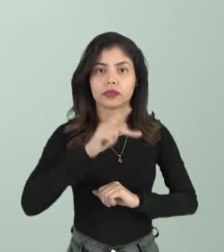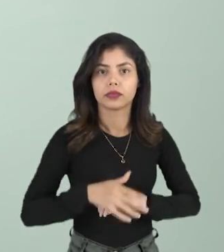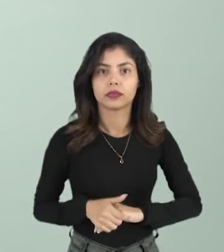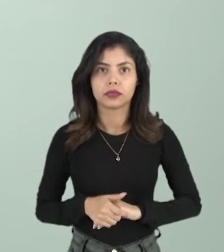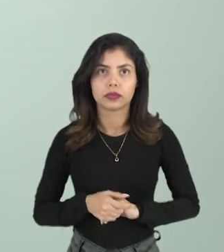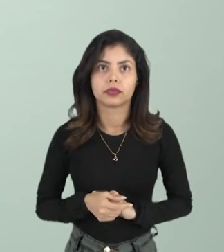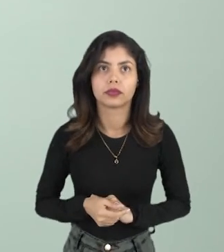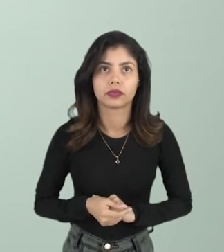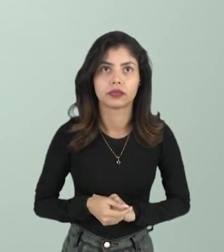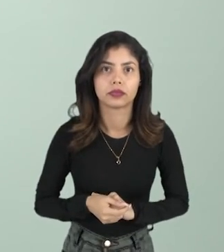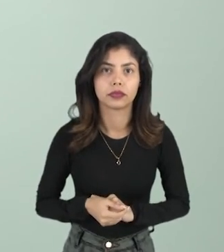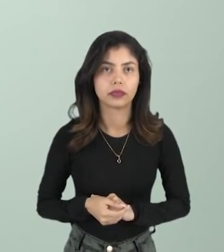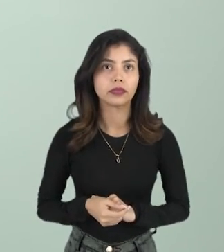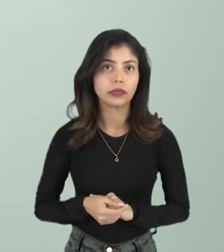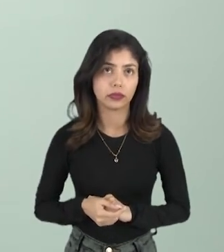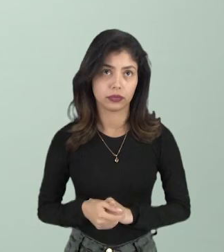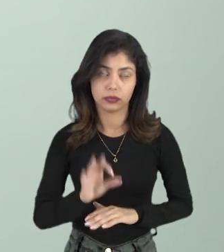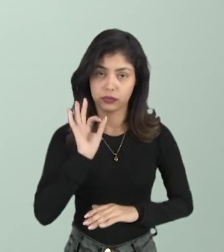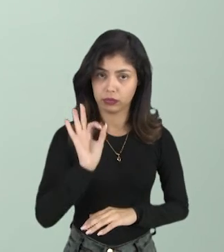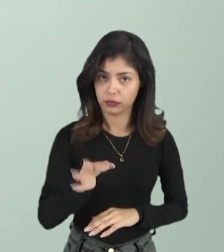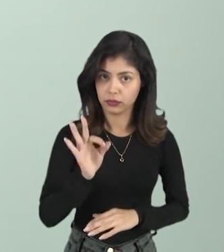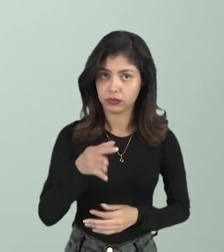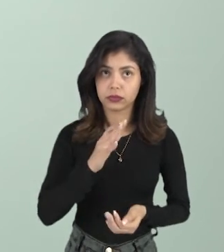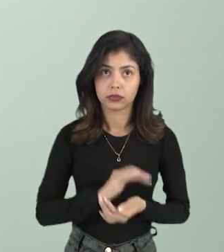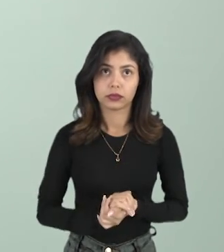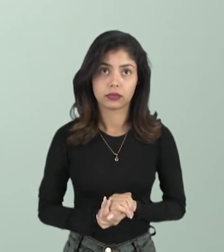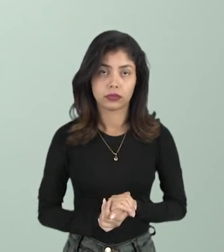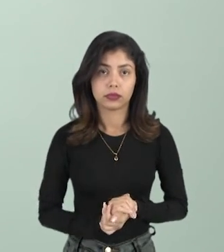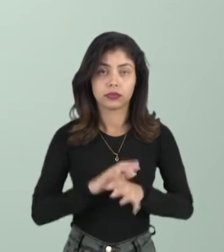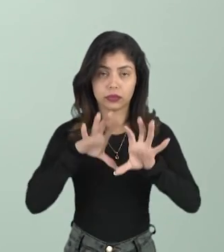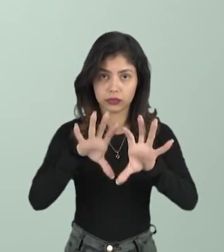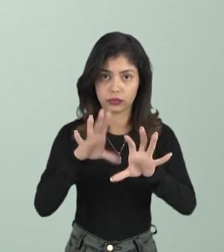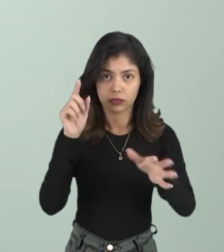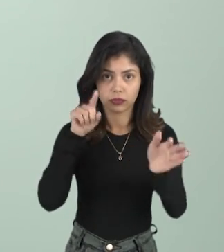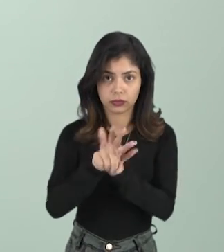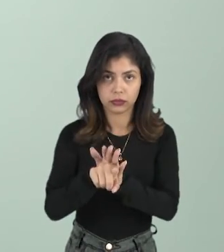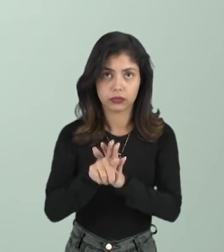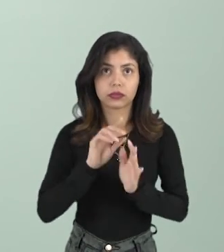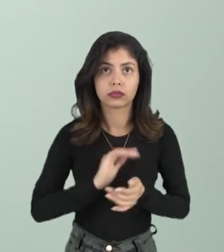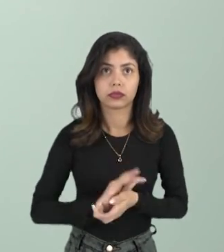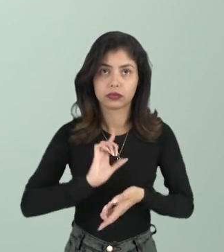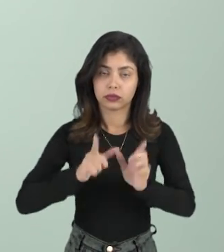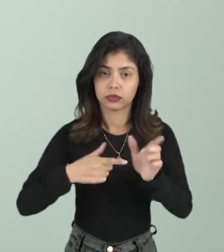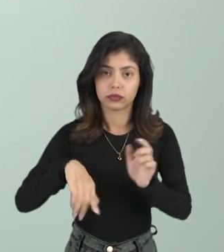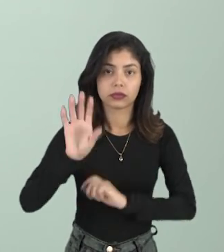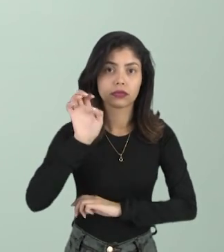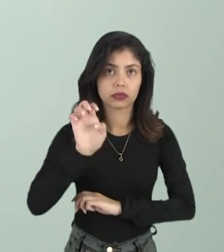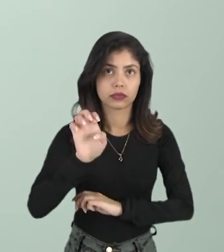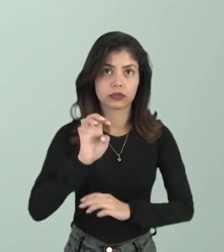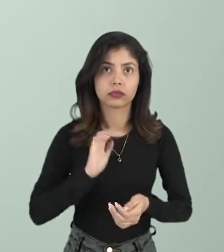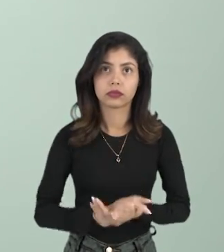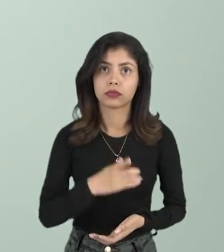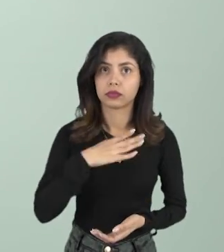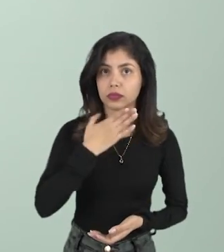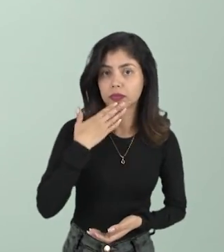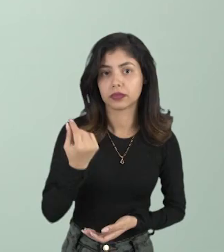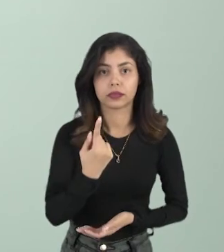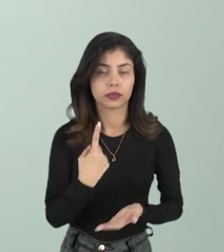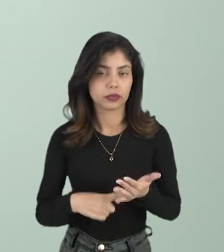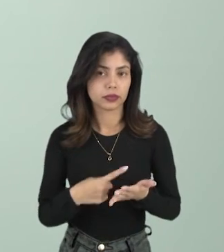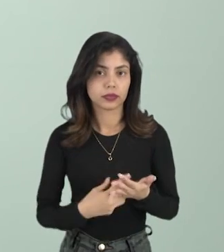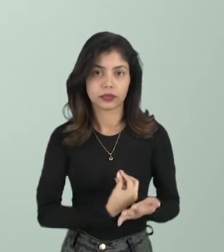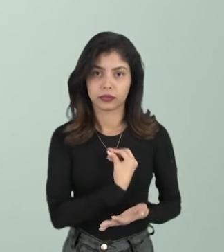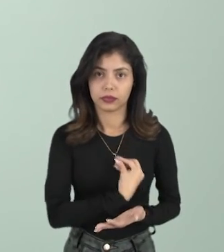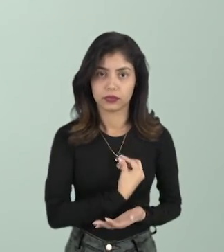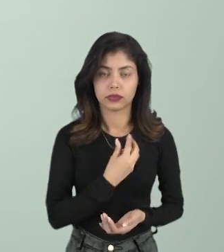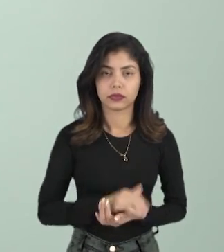ok? Então, a alternativa correta desta questão no Enem é a alternativa E, que tenha melhores condições